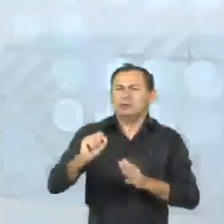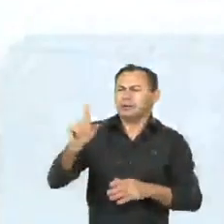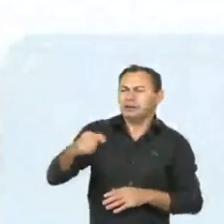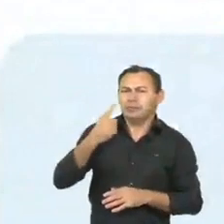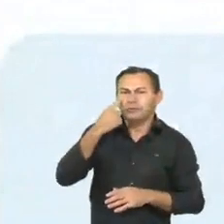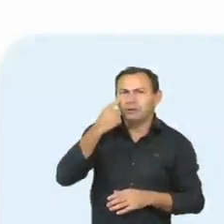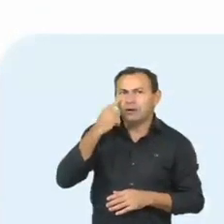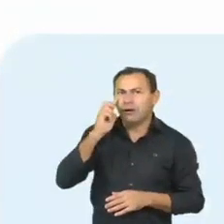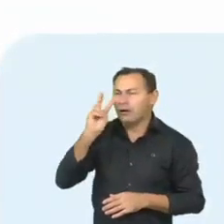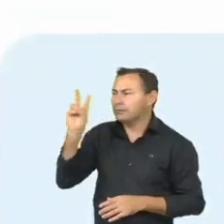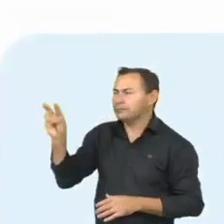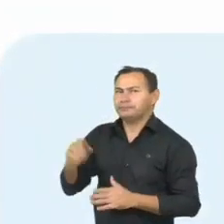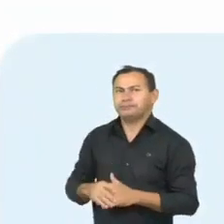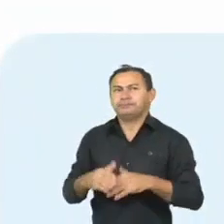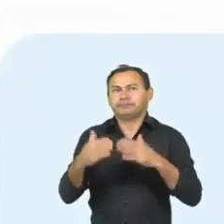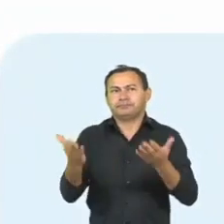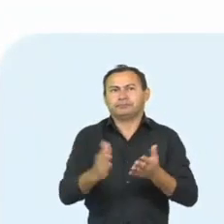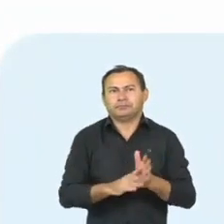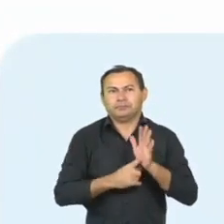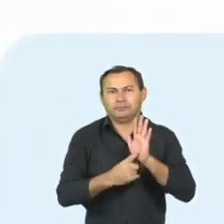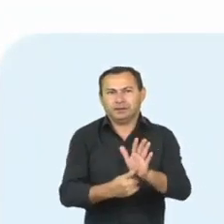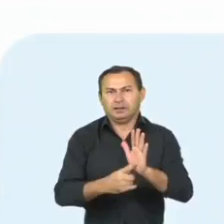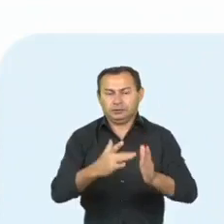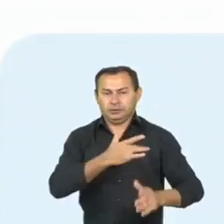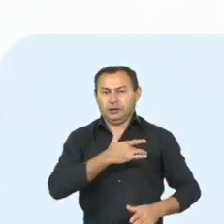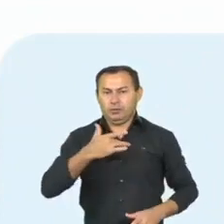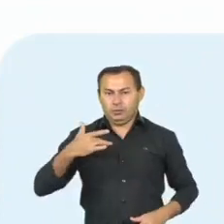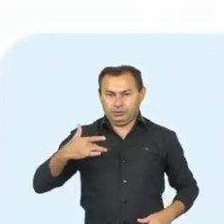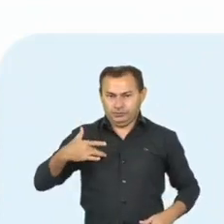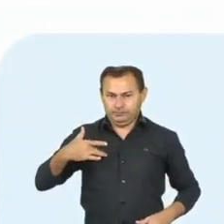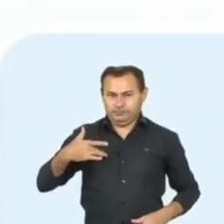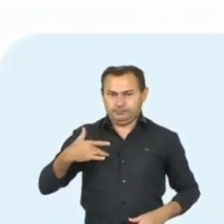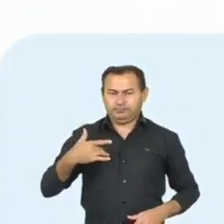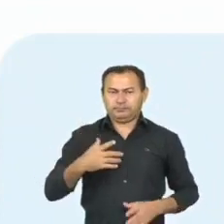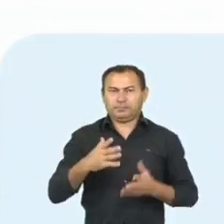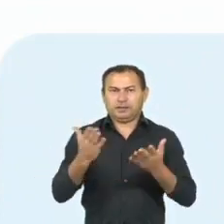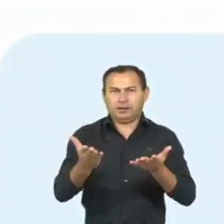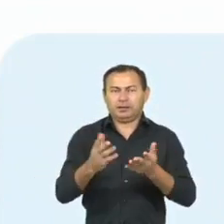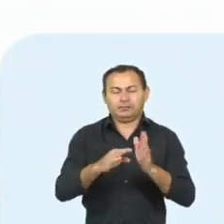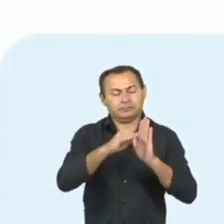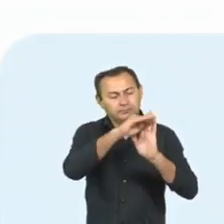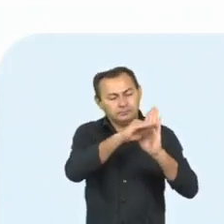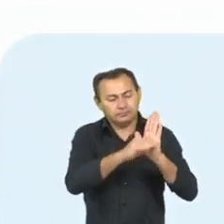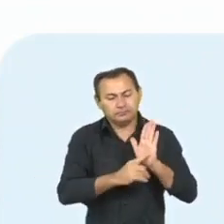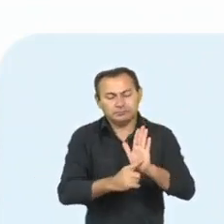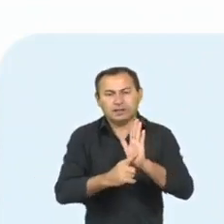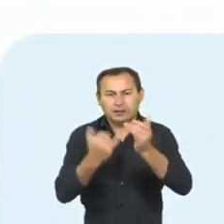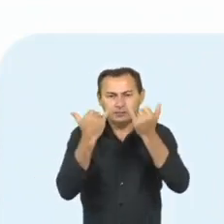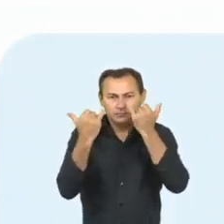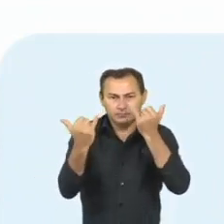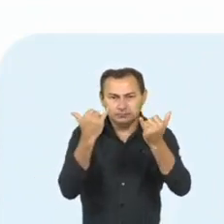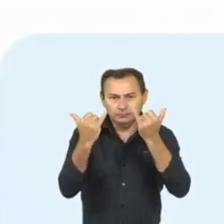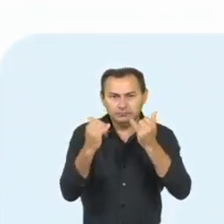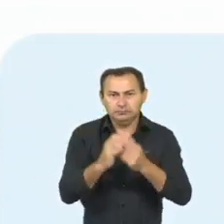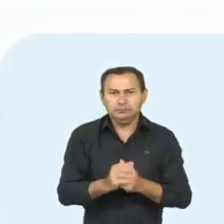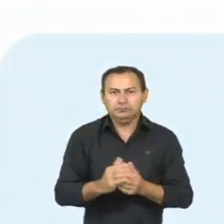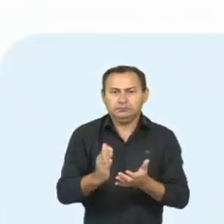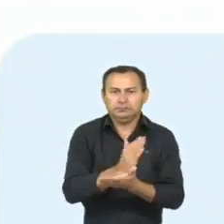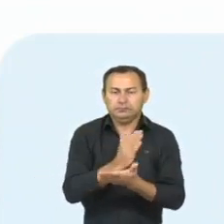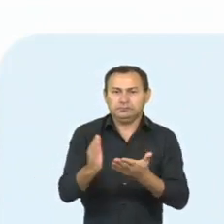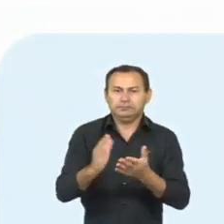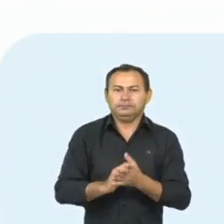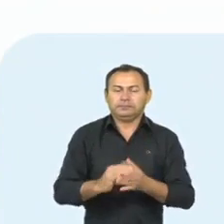lá. Bom, os indicadores de saúde, eles são medidas que contêm a informação sobre